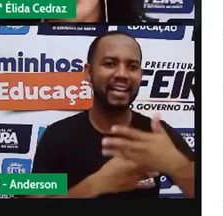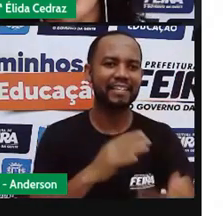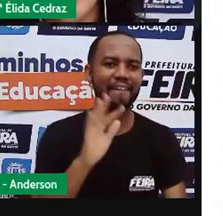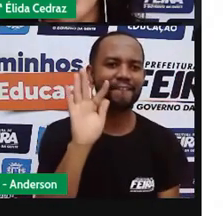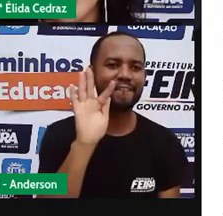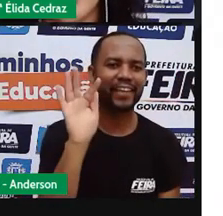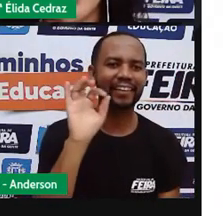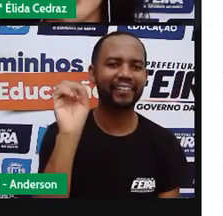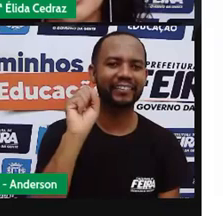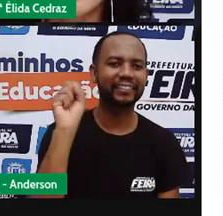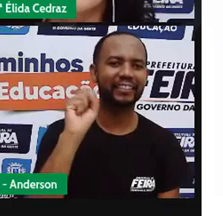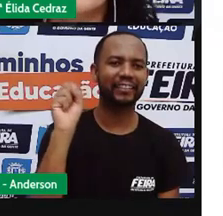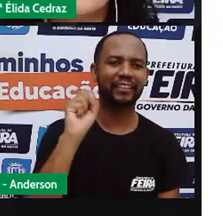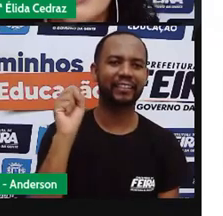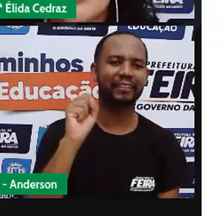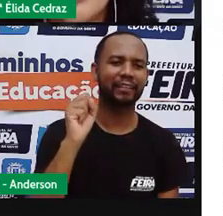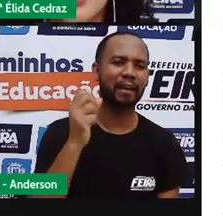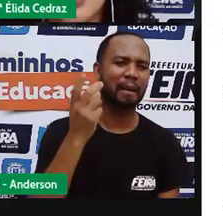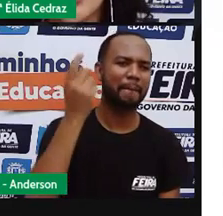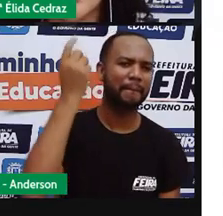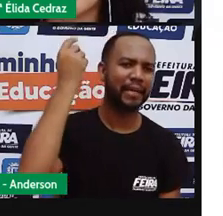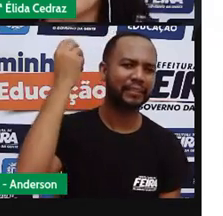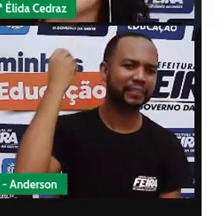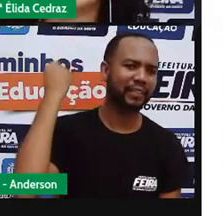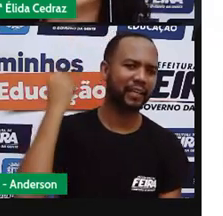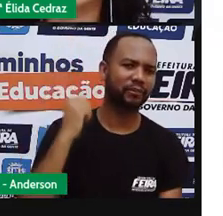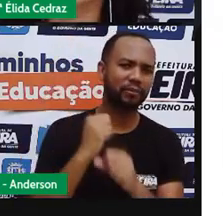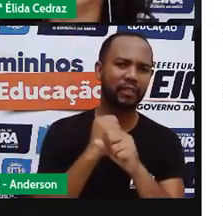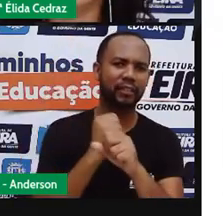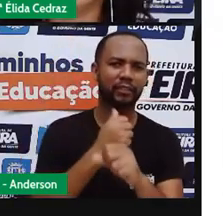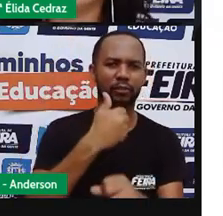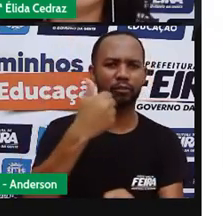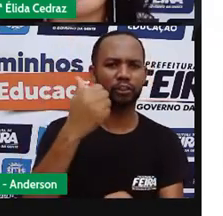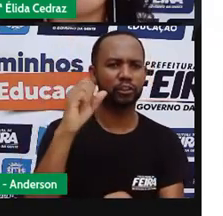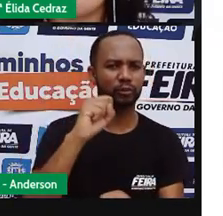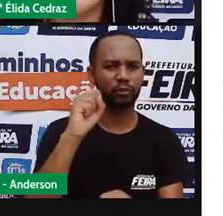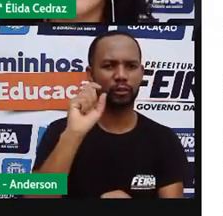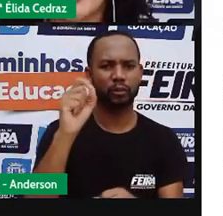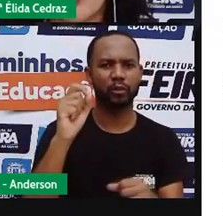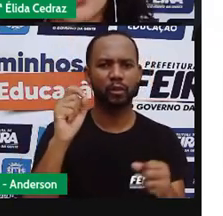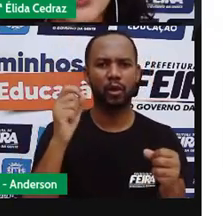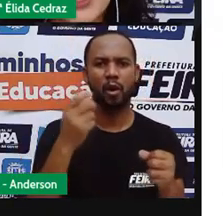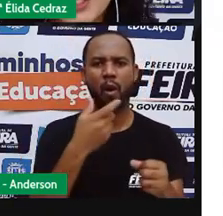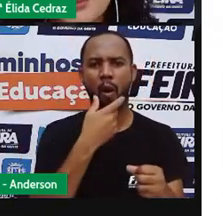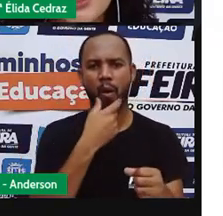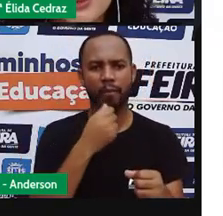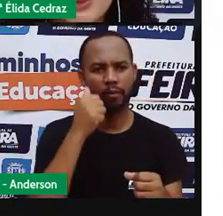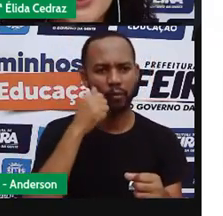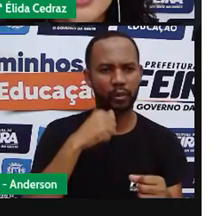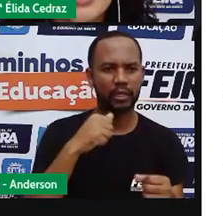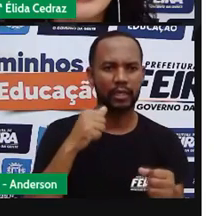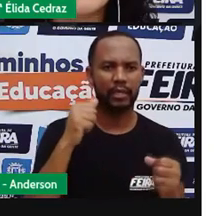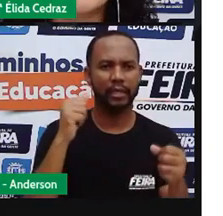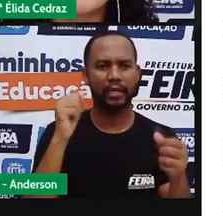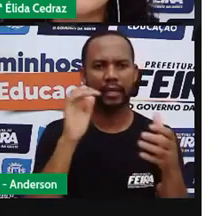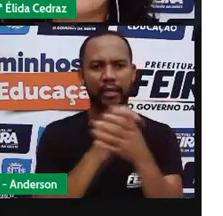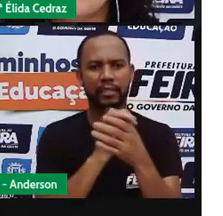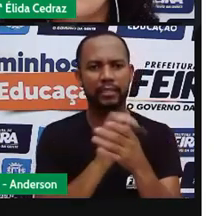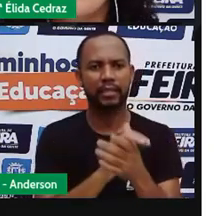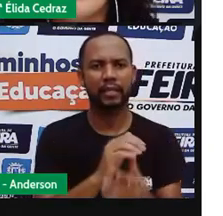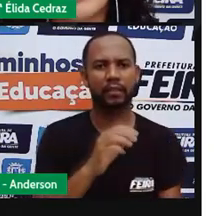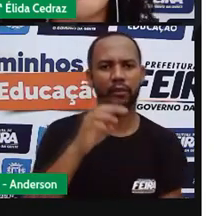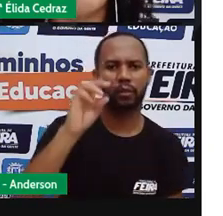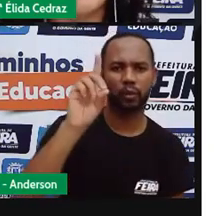Feira de Santana. No século XVIII, o casal Domingos Barbosa de Araújo e Ana Brandoa